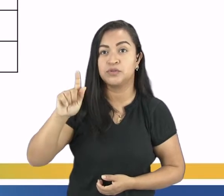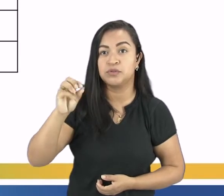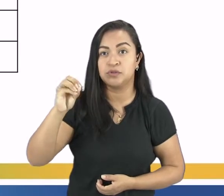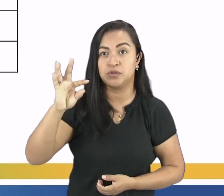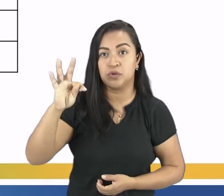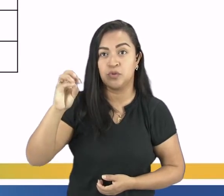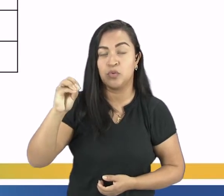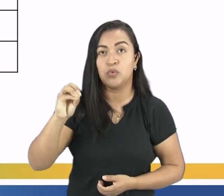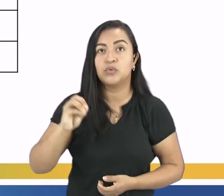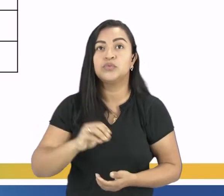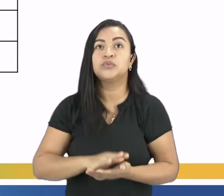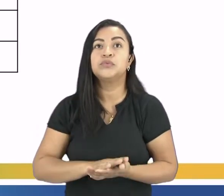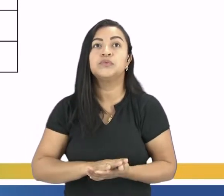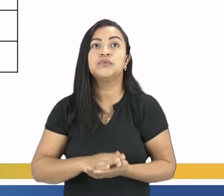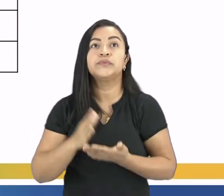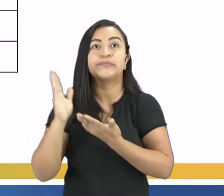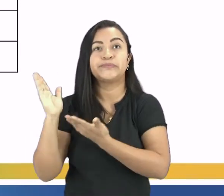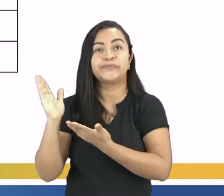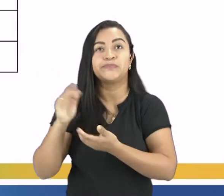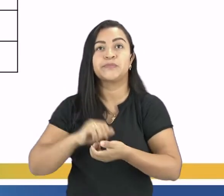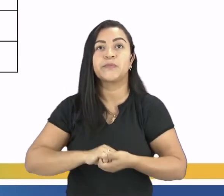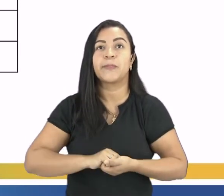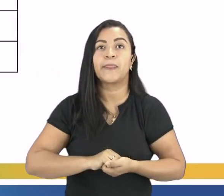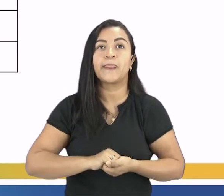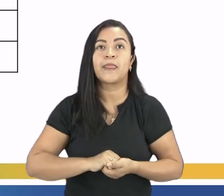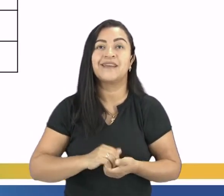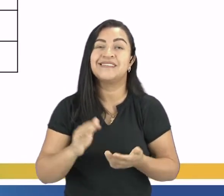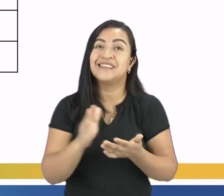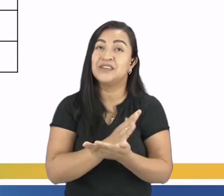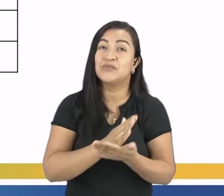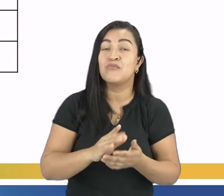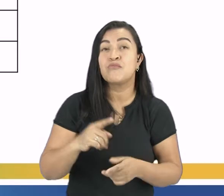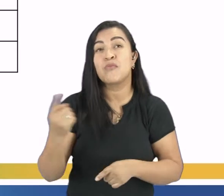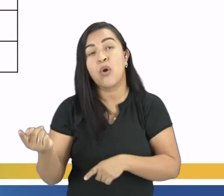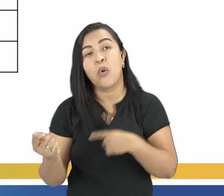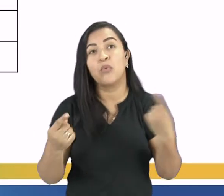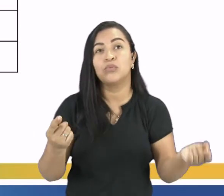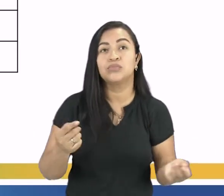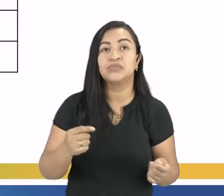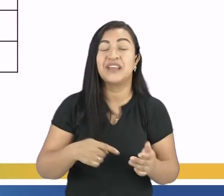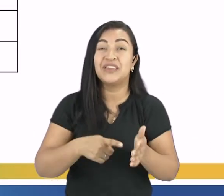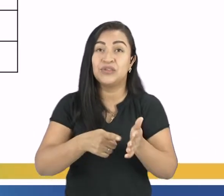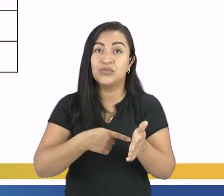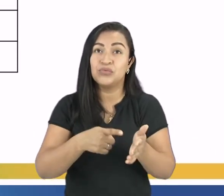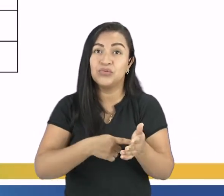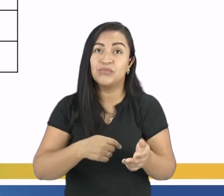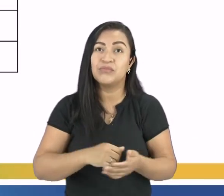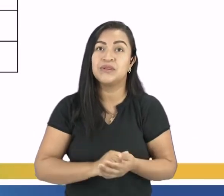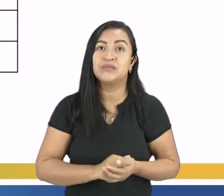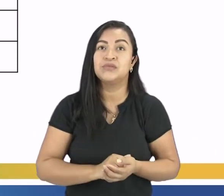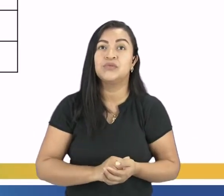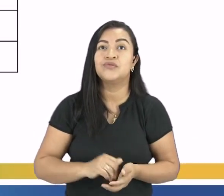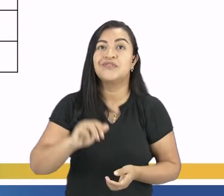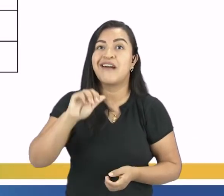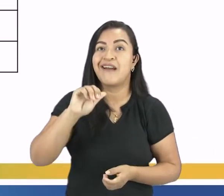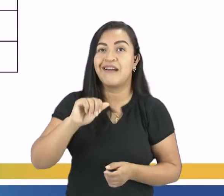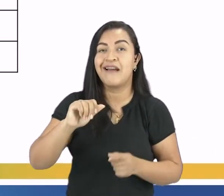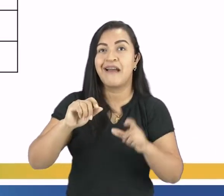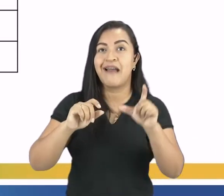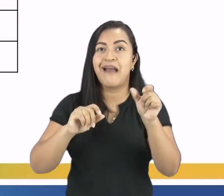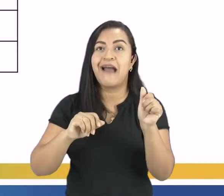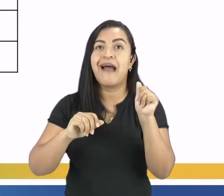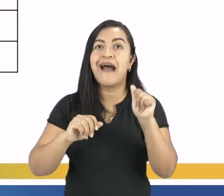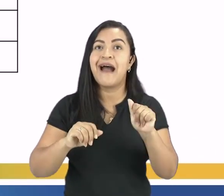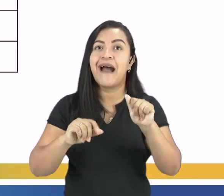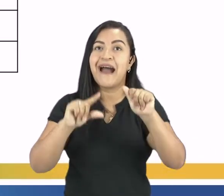médio, pardo claro, o indivíduo que tem uma ou outra dominância, e o branco totalmente recessivo. O que